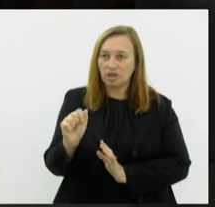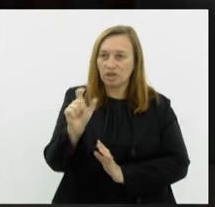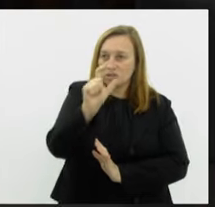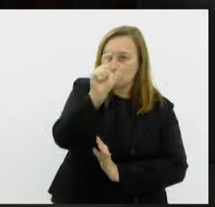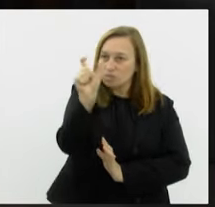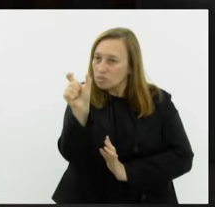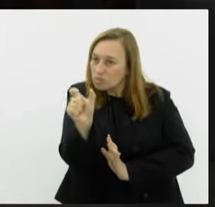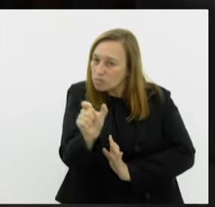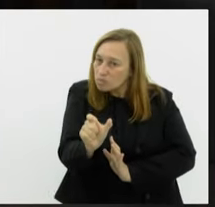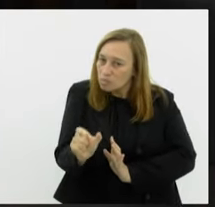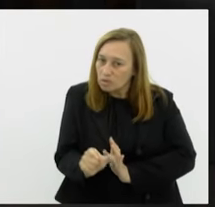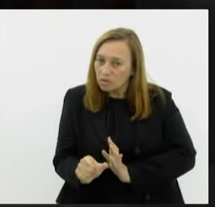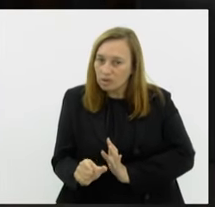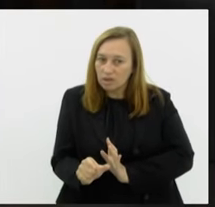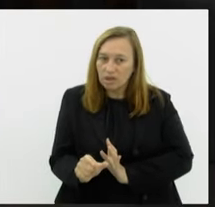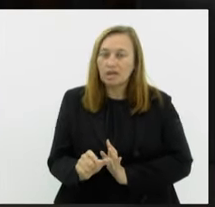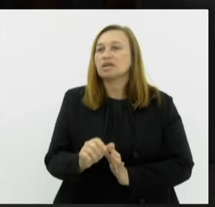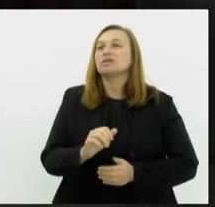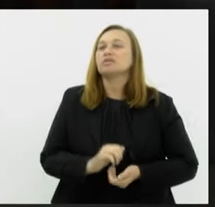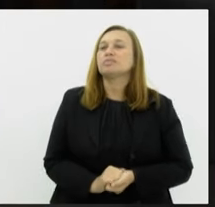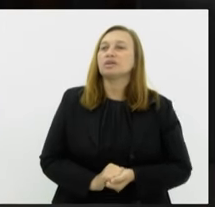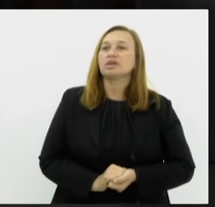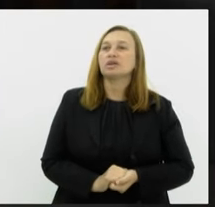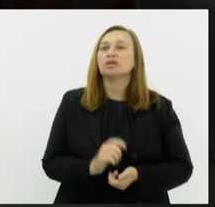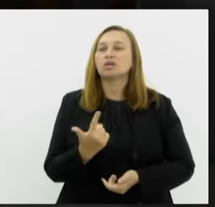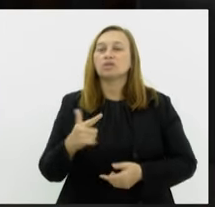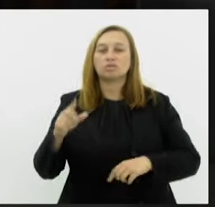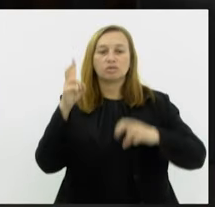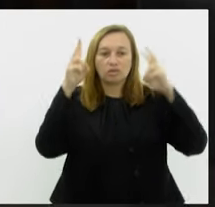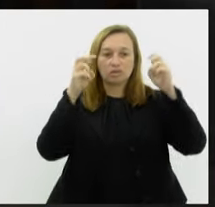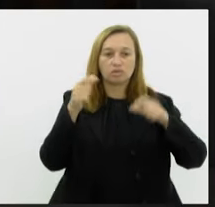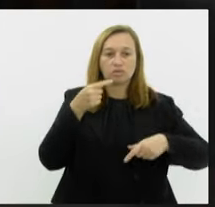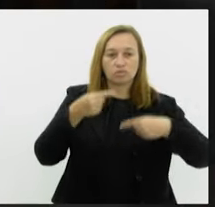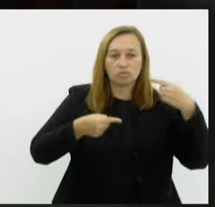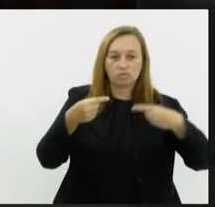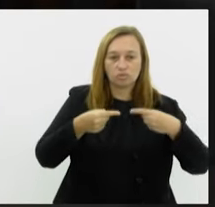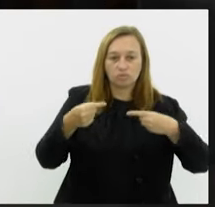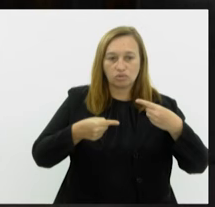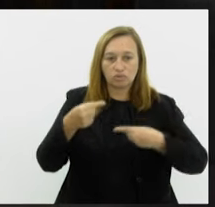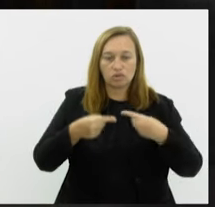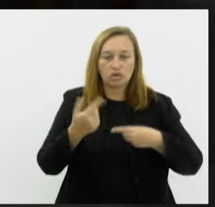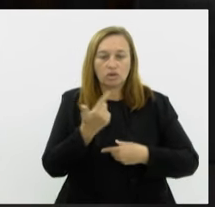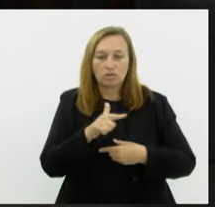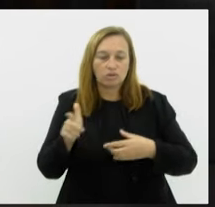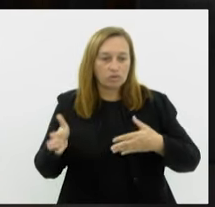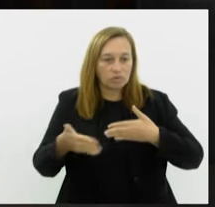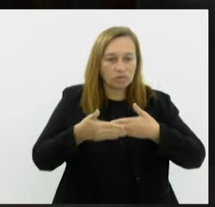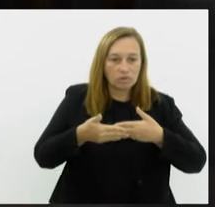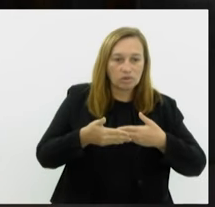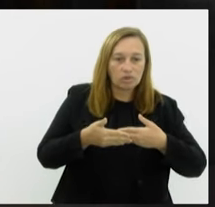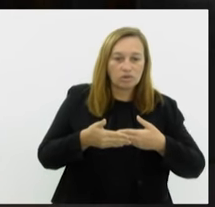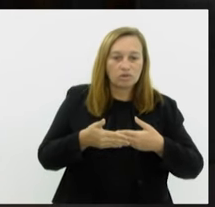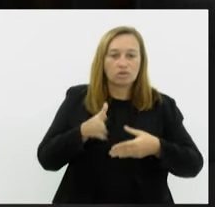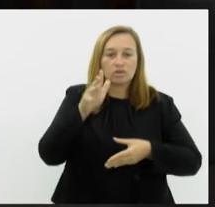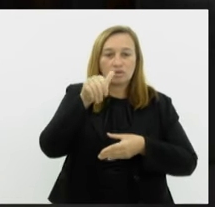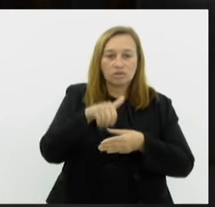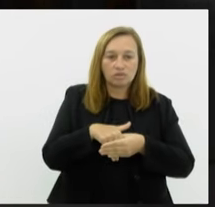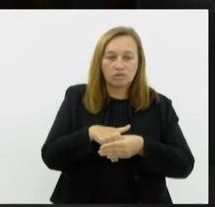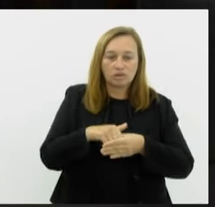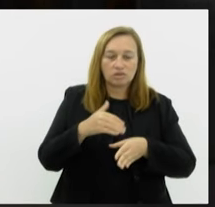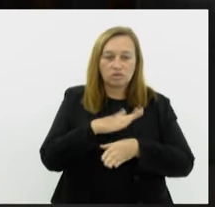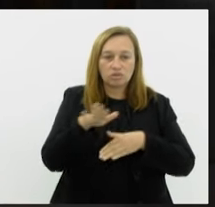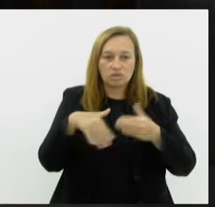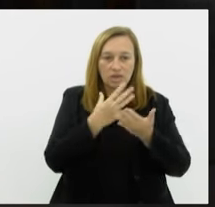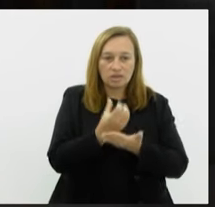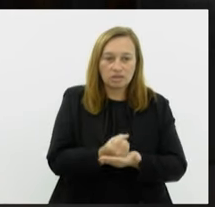Rio de Janeiro e dá outras providências. Em discussão, não havendo quem queira discutir, encerrada a discussão. Em votação, senhores